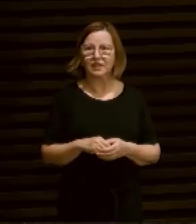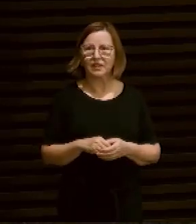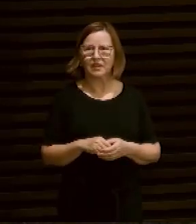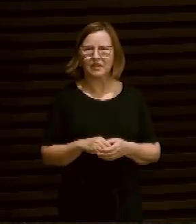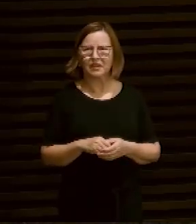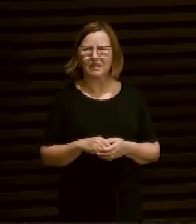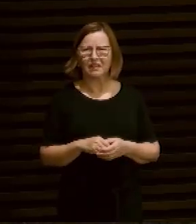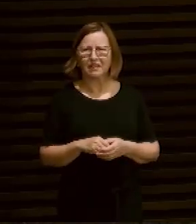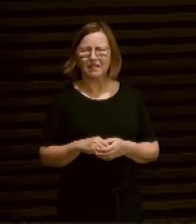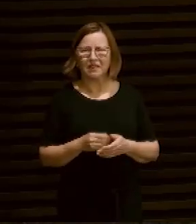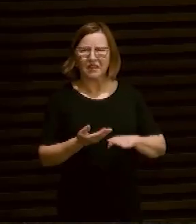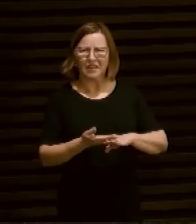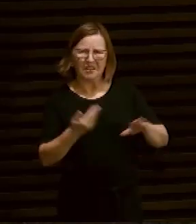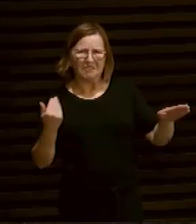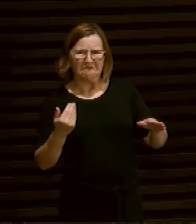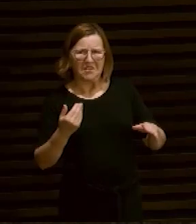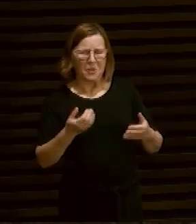que tenazmente nos assediam,